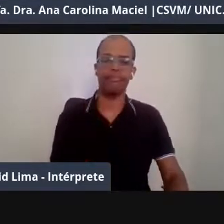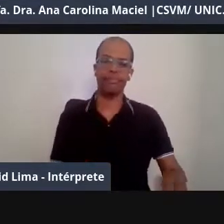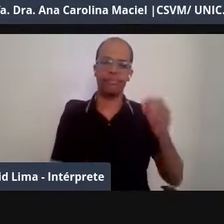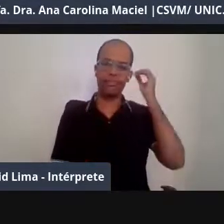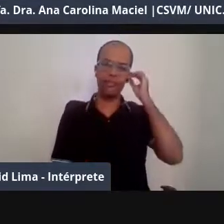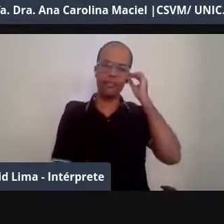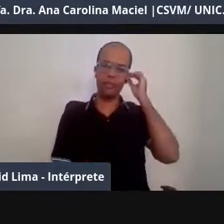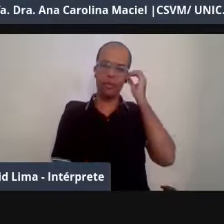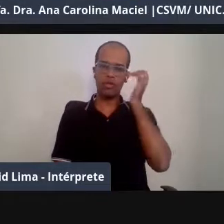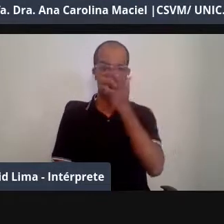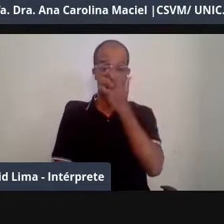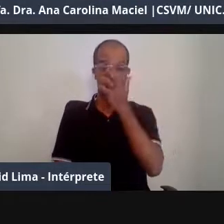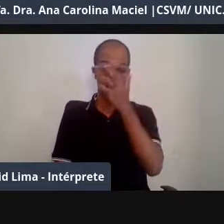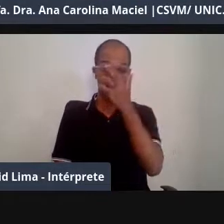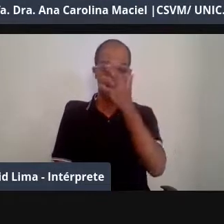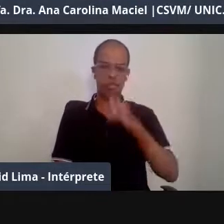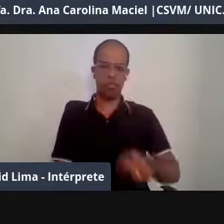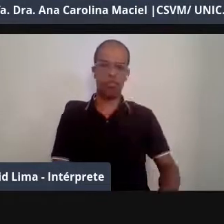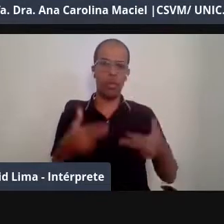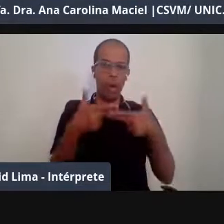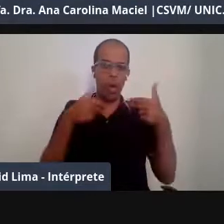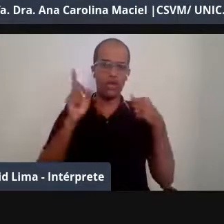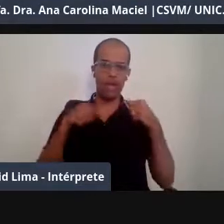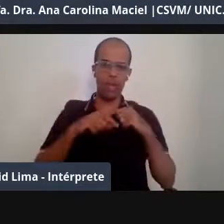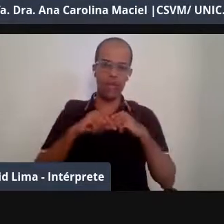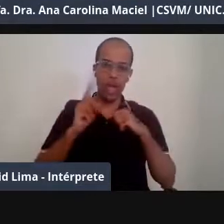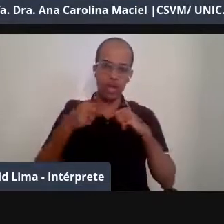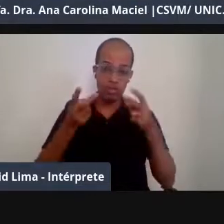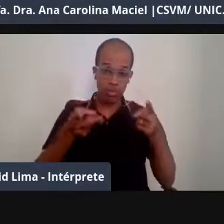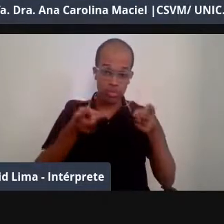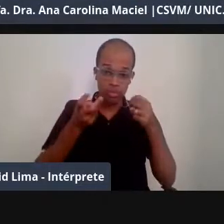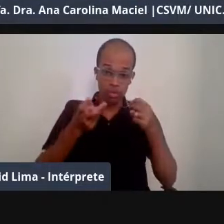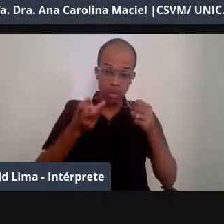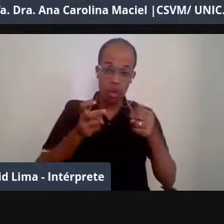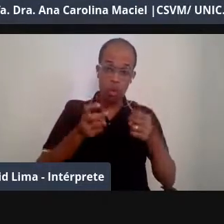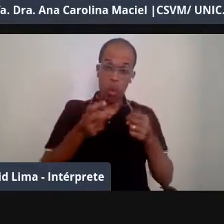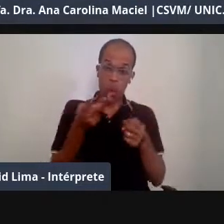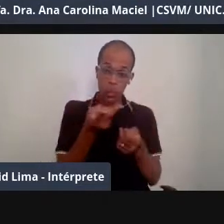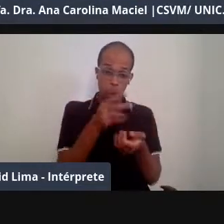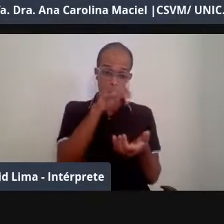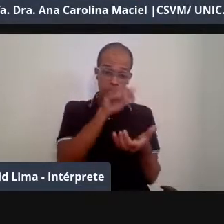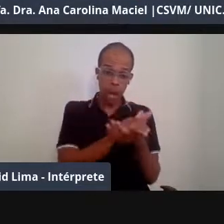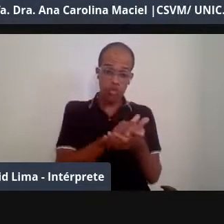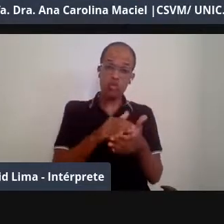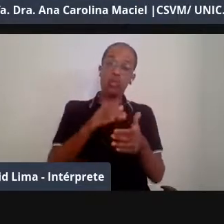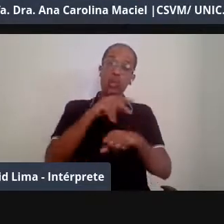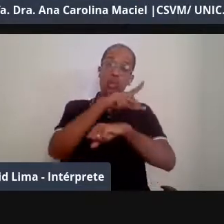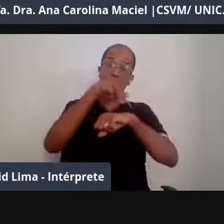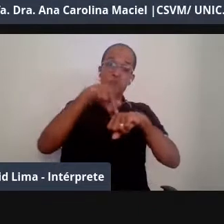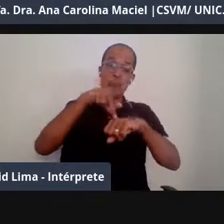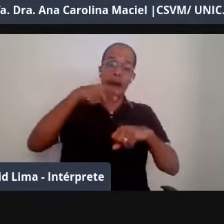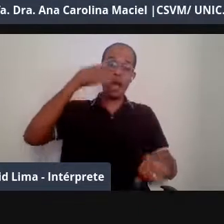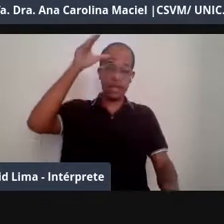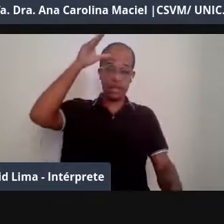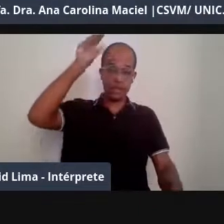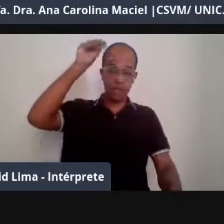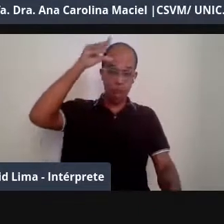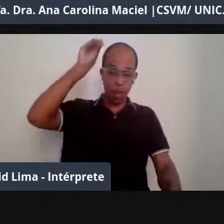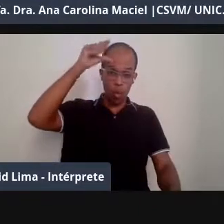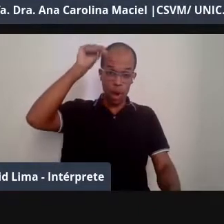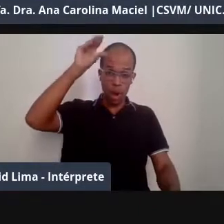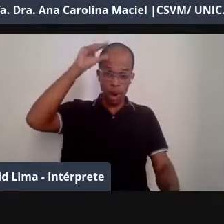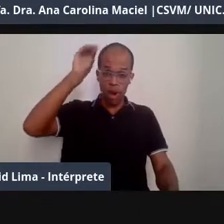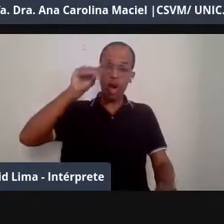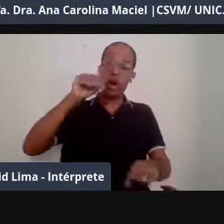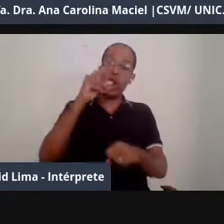caso emblemático é que nós tivemos um caso de um casal de médicos cubanos que trabalhou durante 2 anos aqui no Brasil e que